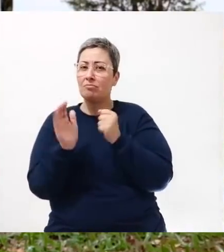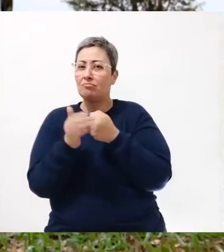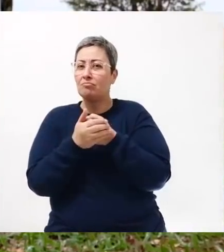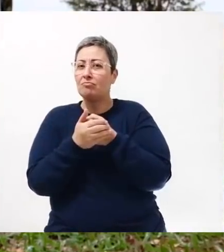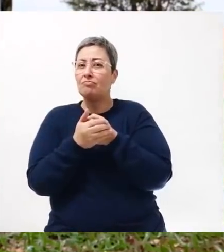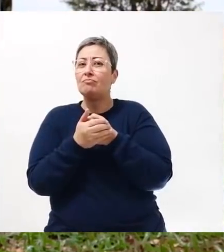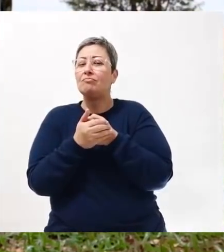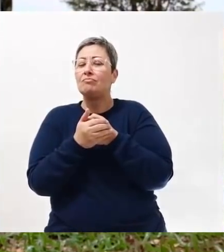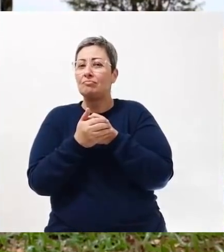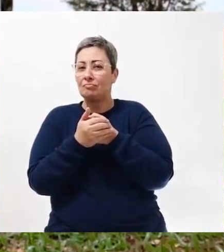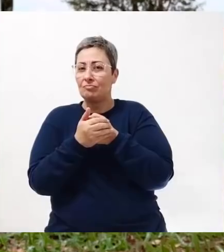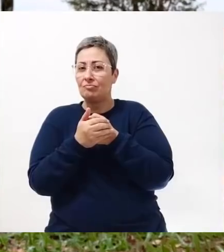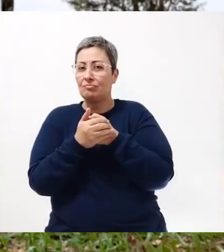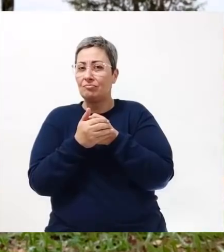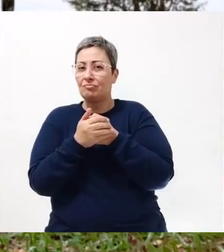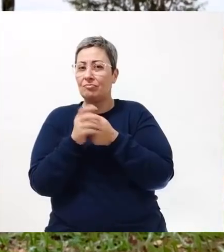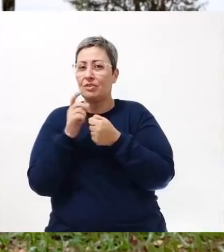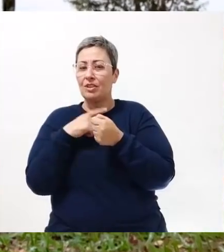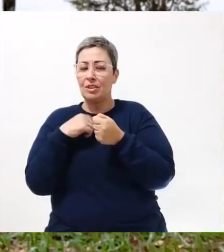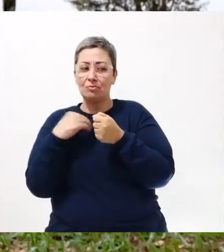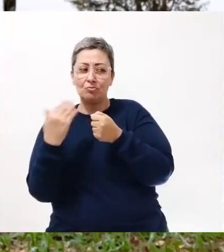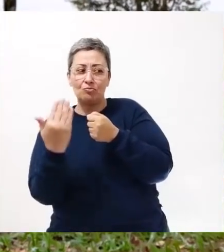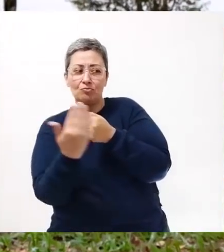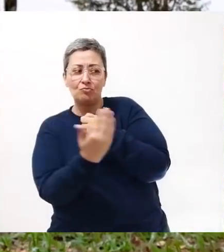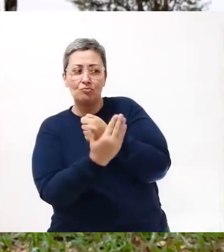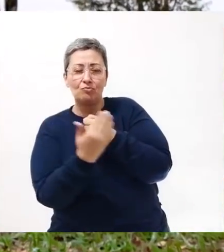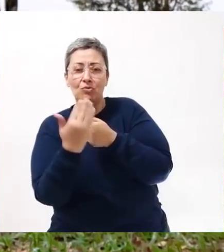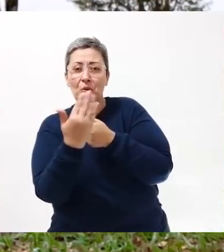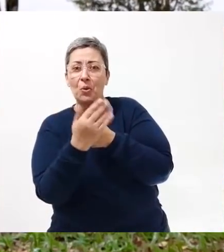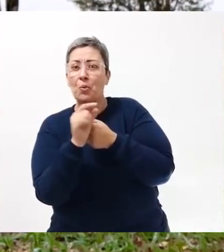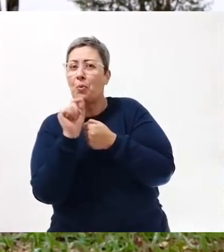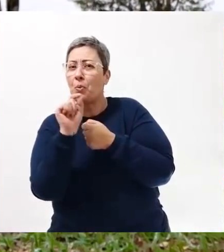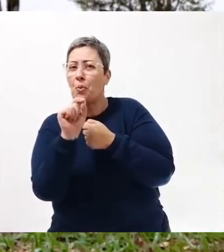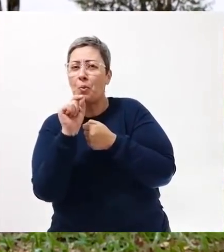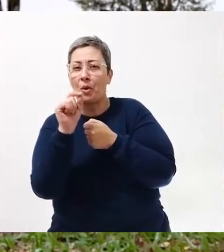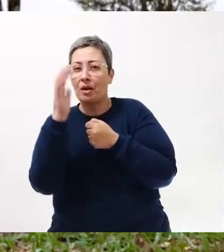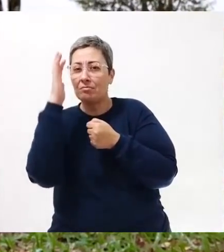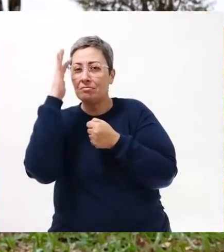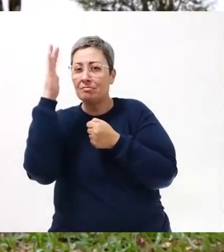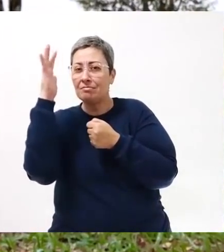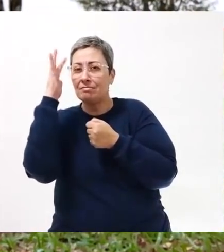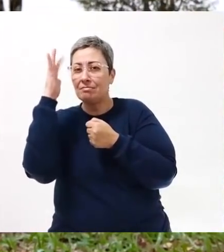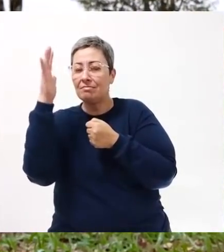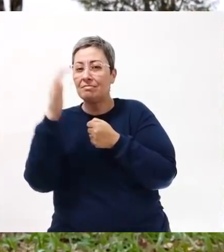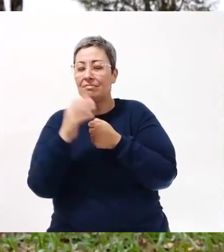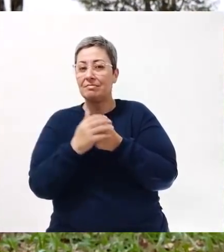que está escondido atrás das coisas.